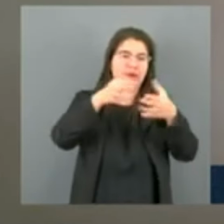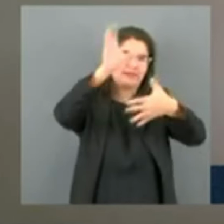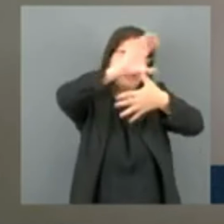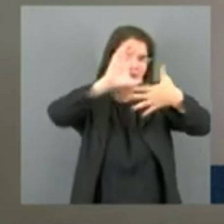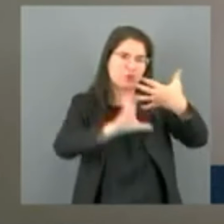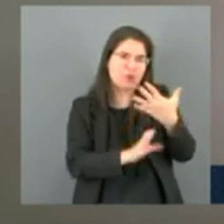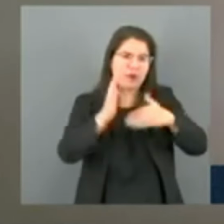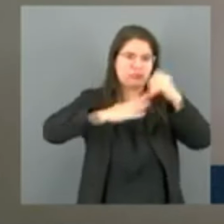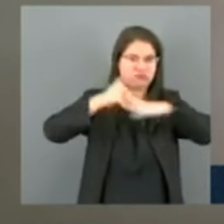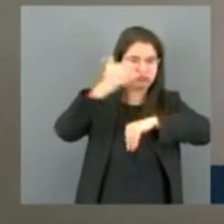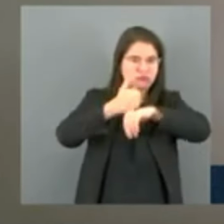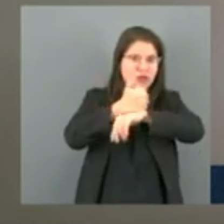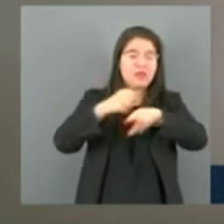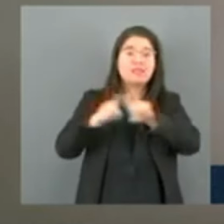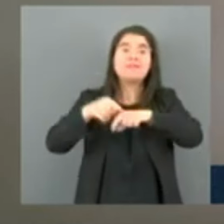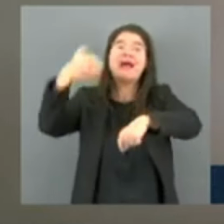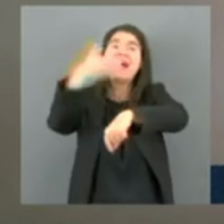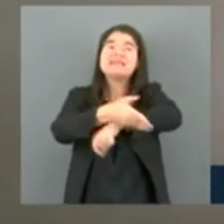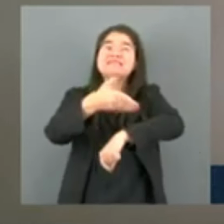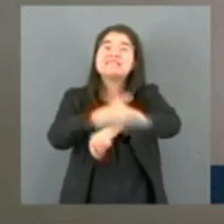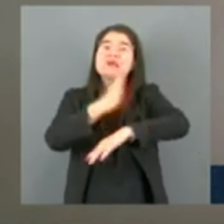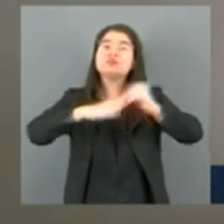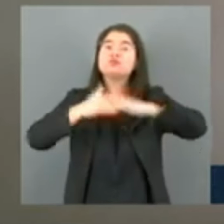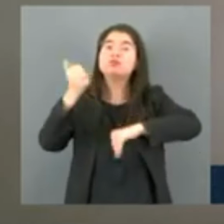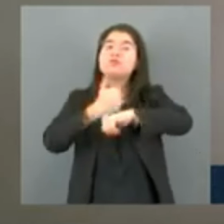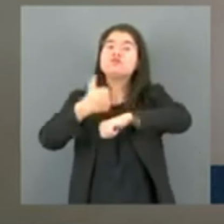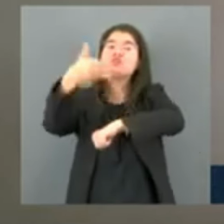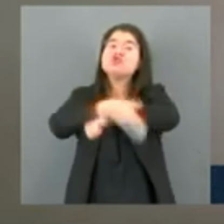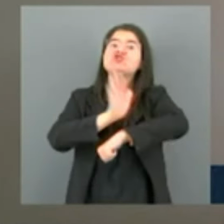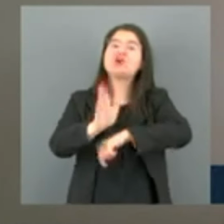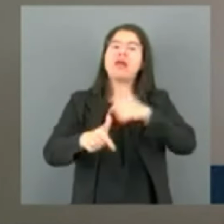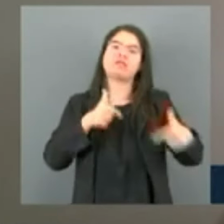profissionais e ao acesso daqueles profissionais que já estão em